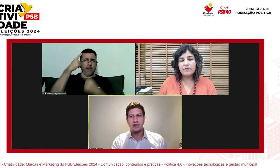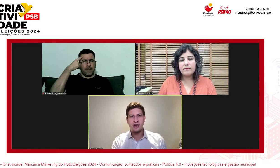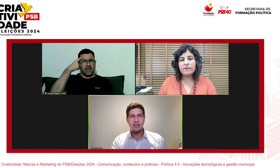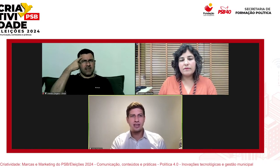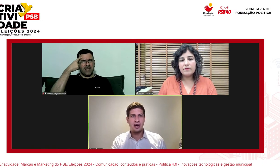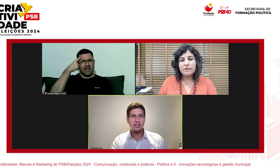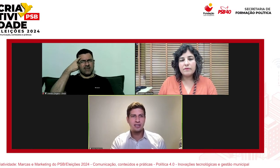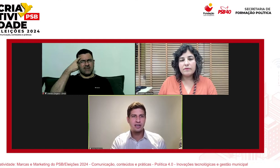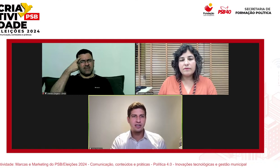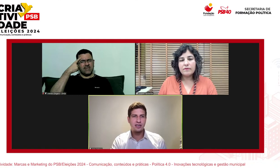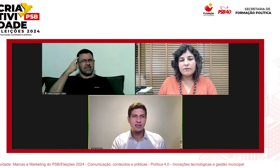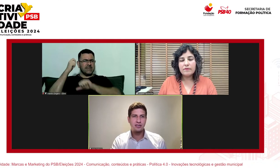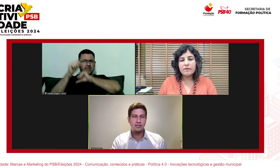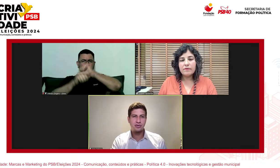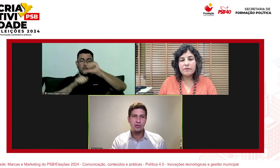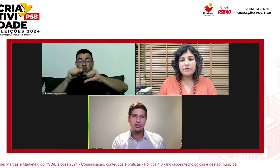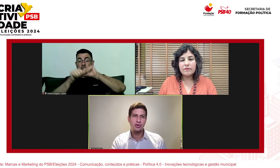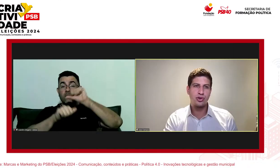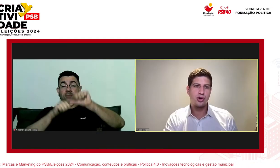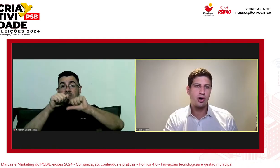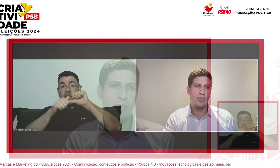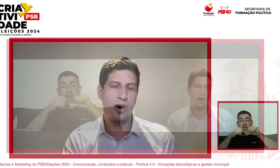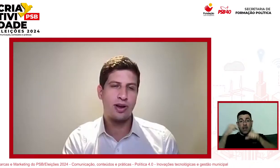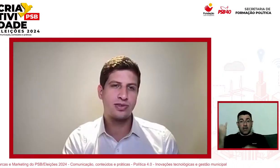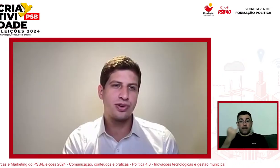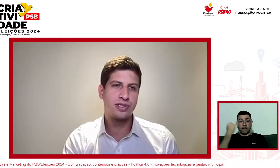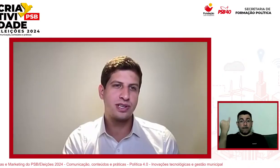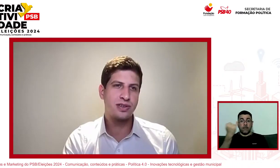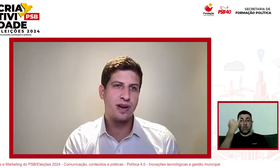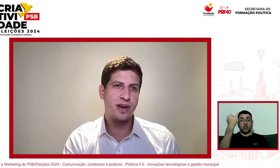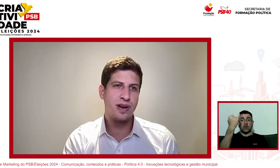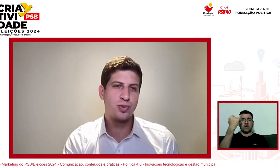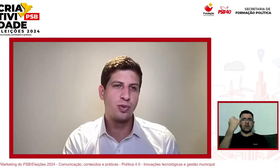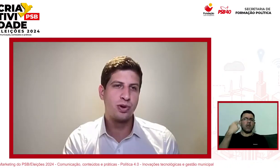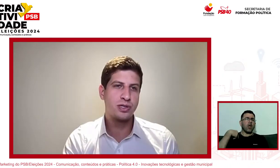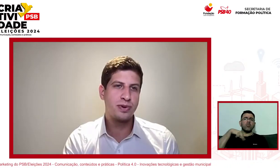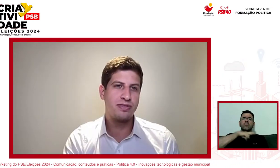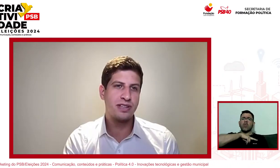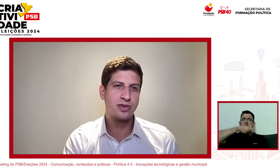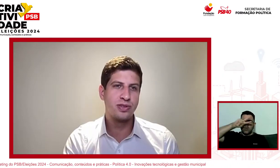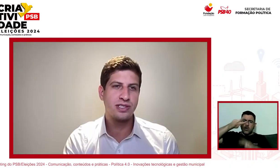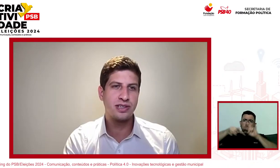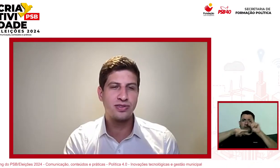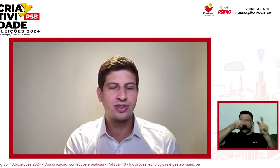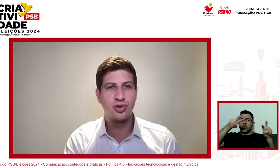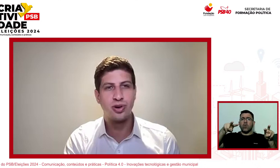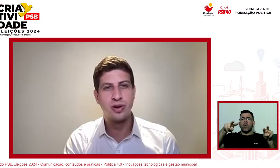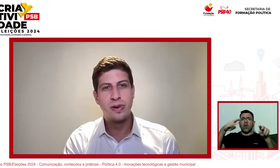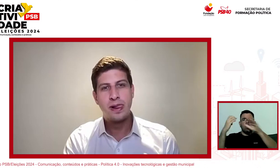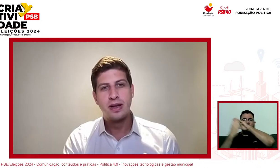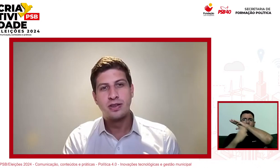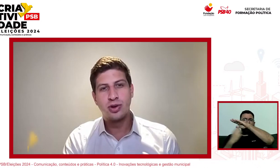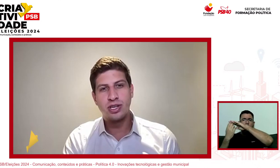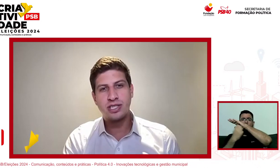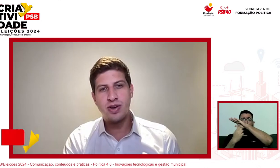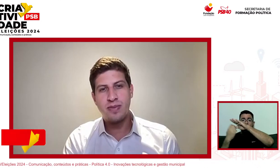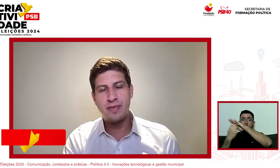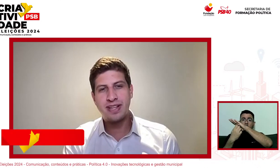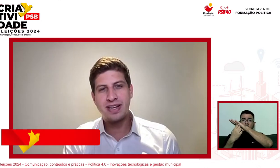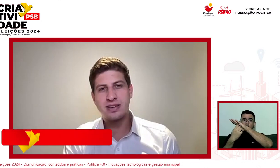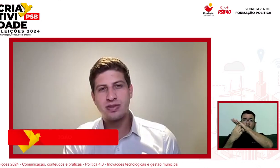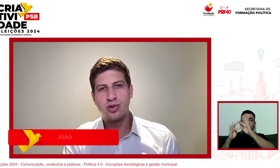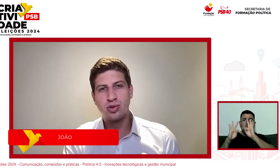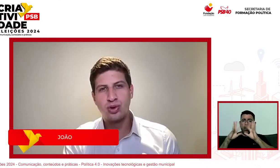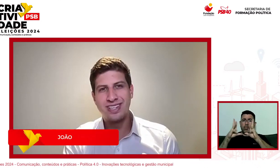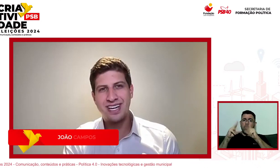você entende as grandes instituições corporações sejam elas públicas privadas ou do terceiro setor Todas têm uma